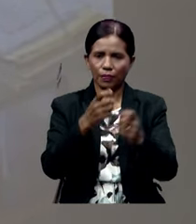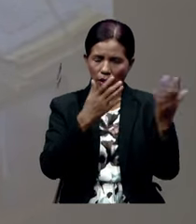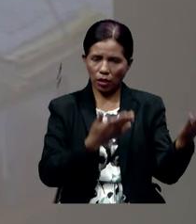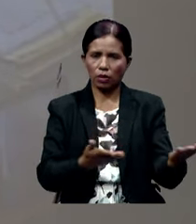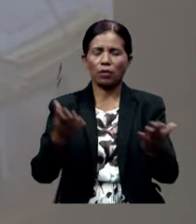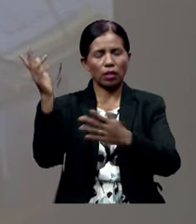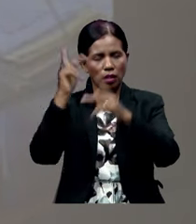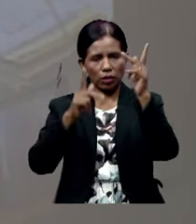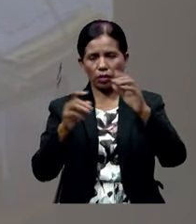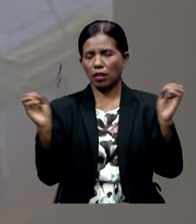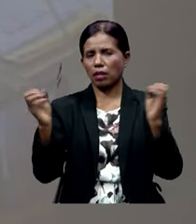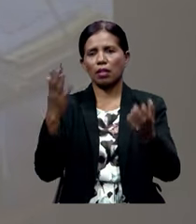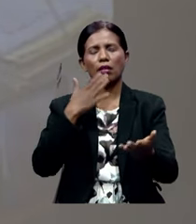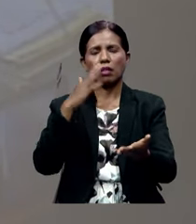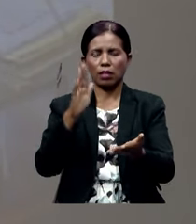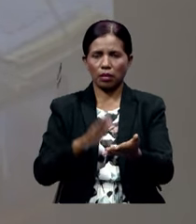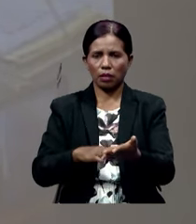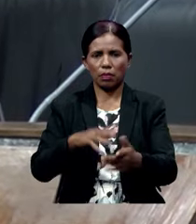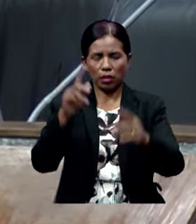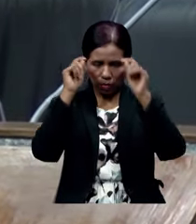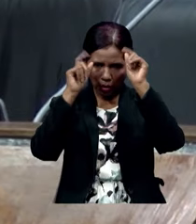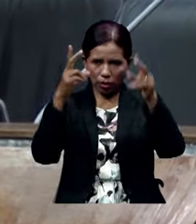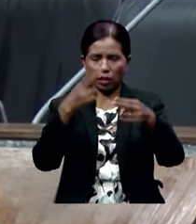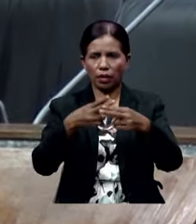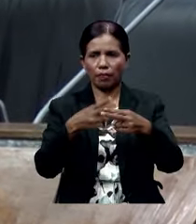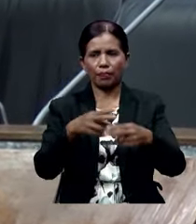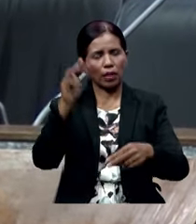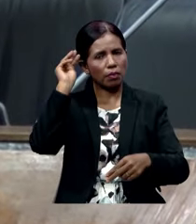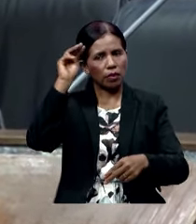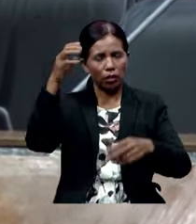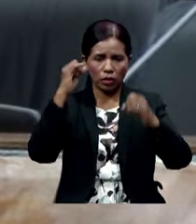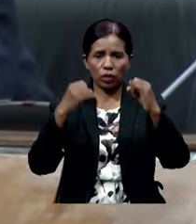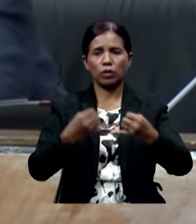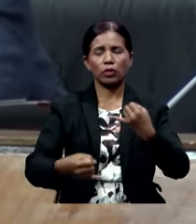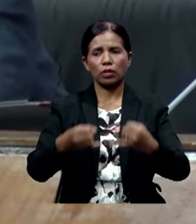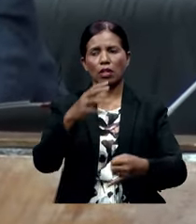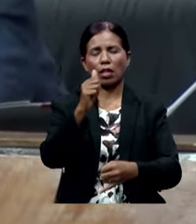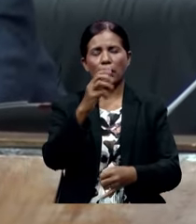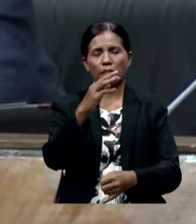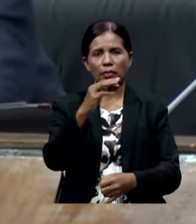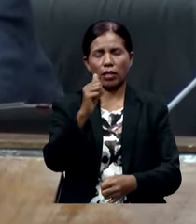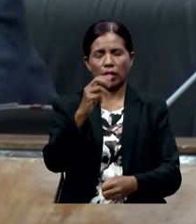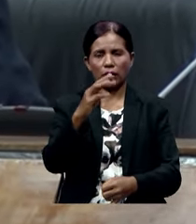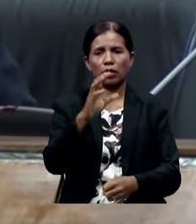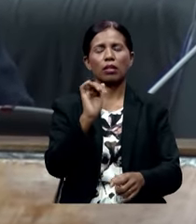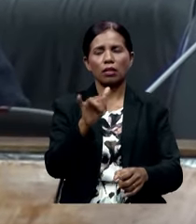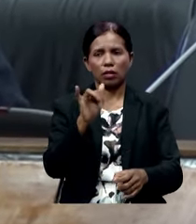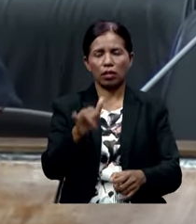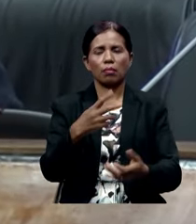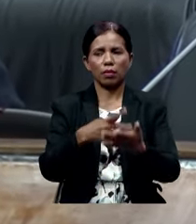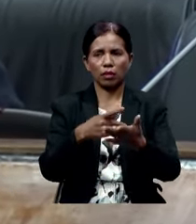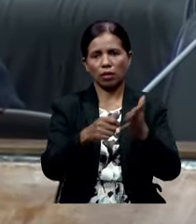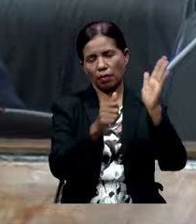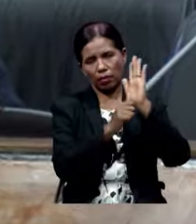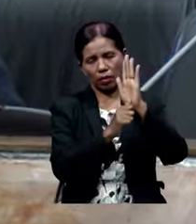causa la dia ba Timor Leste ninaran rasi. Ministro da Justiça Amandio de Sá Benevides concorda com a proposta CIRNB